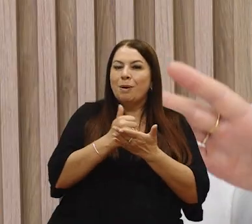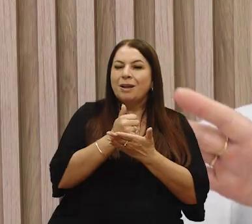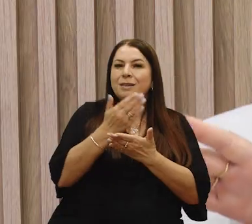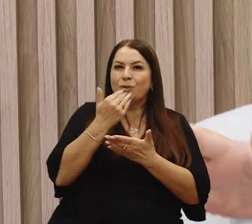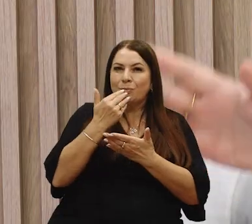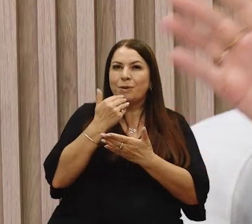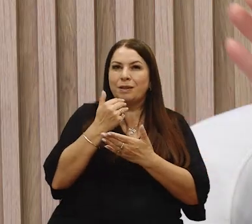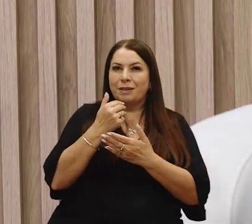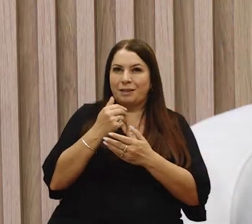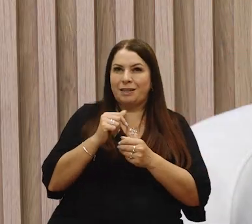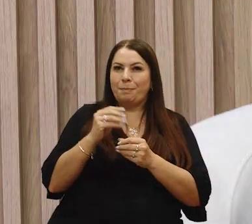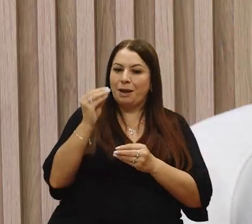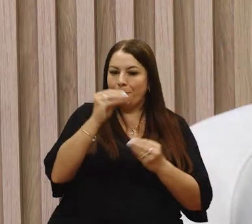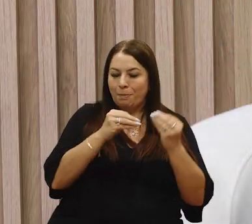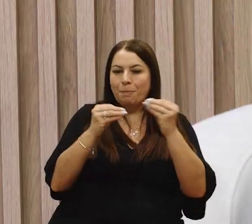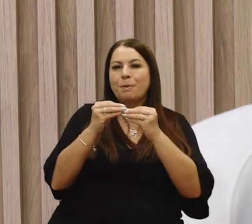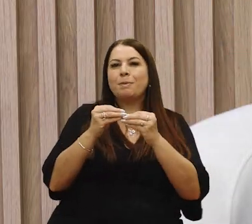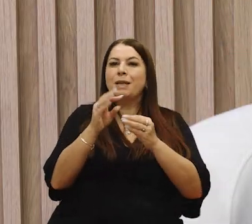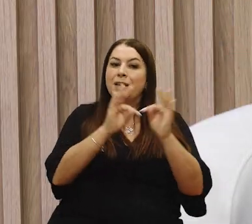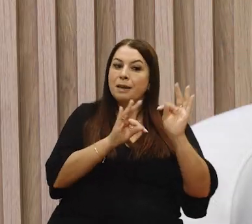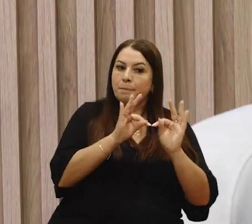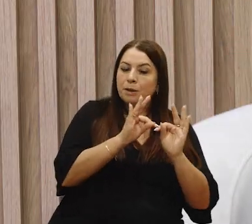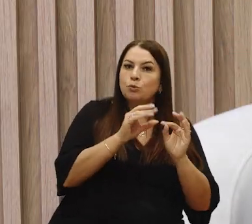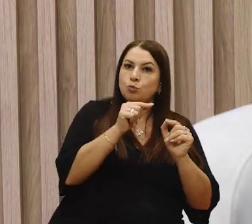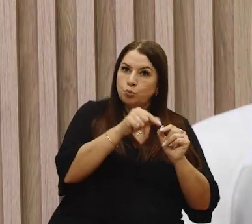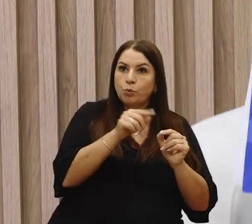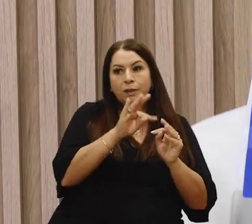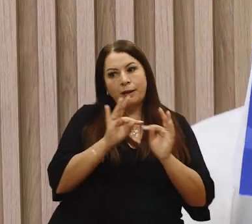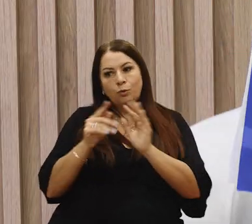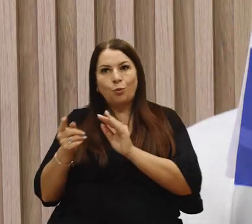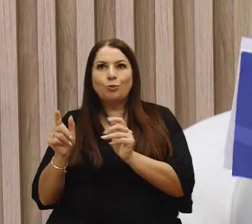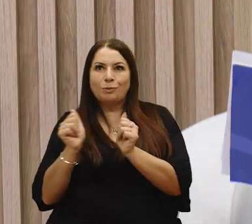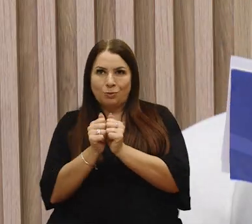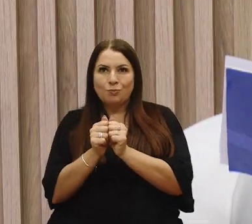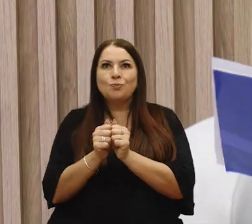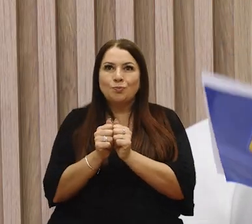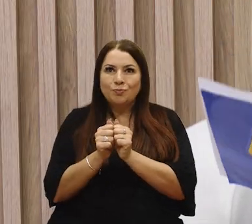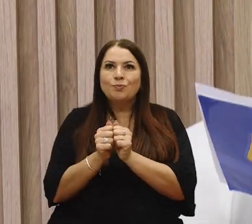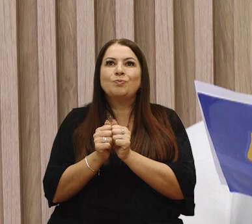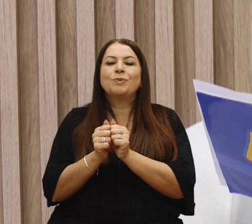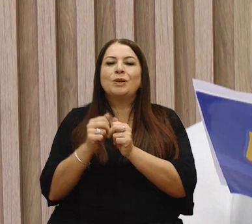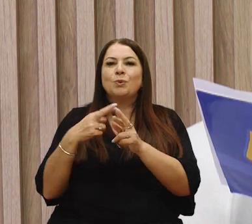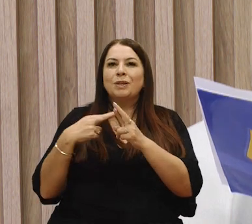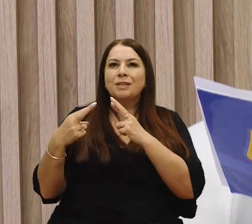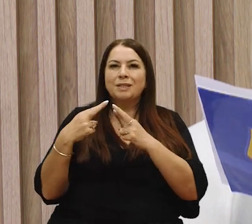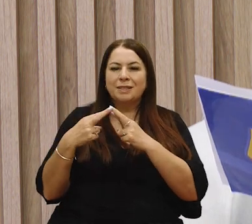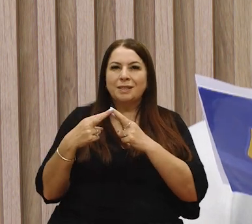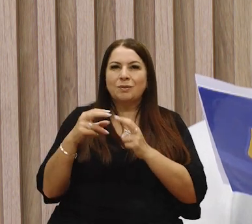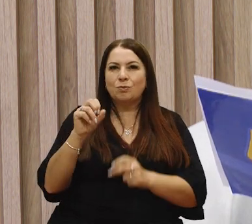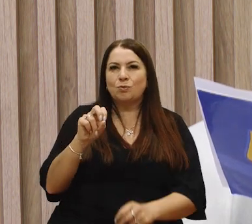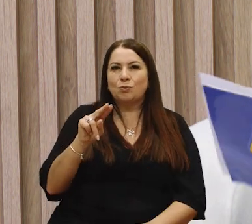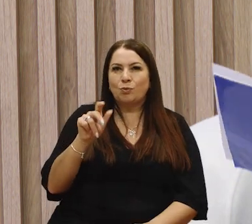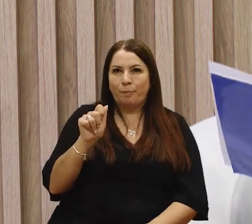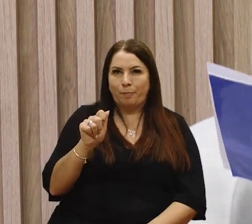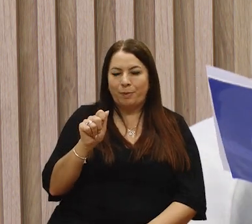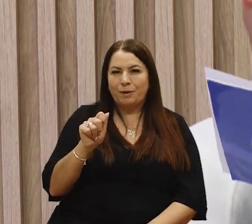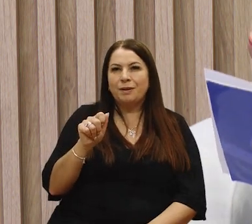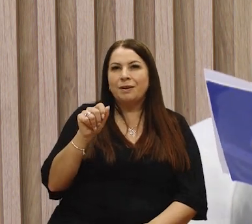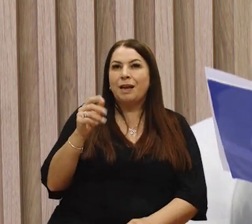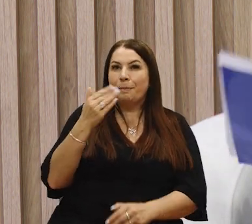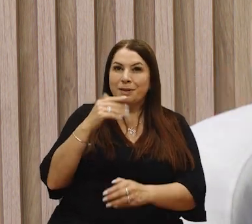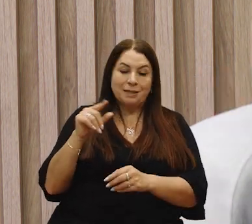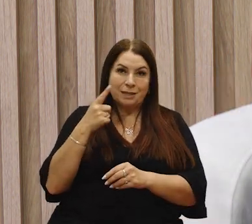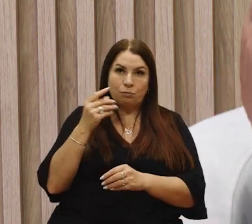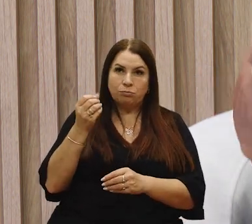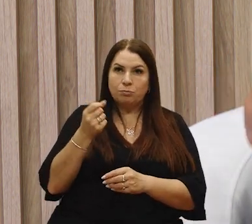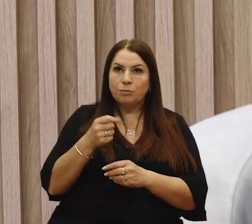e tem uma outra pergunta. A gente já falou da alimentação, de suplementação, então vai perguntar para as três a importância do exercício físico, né?